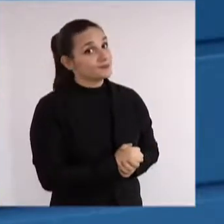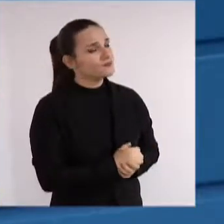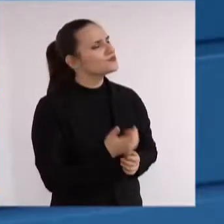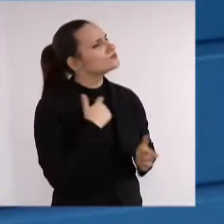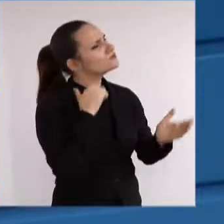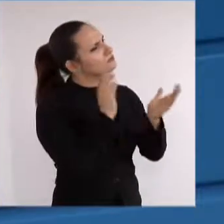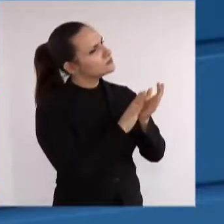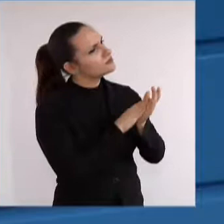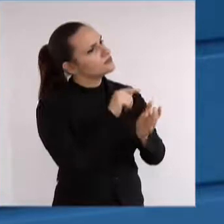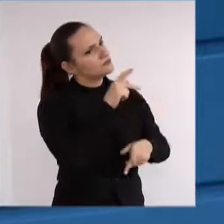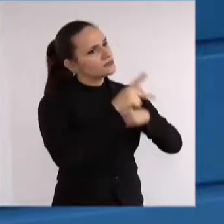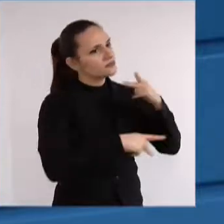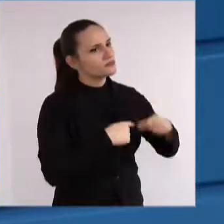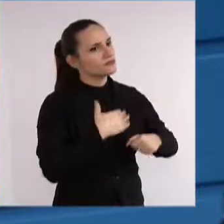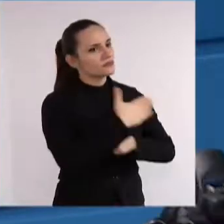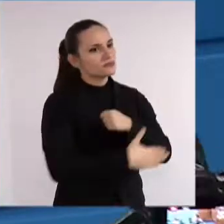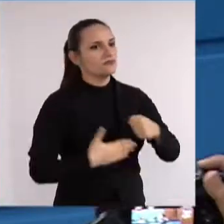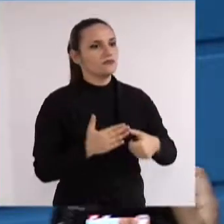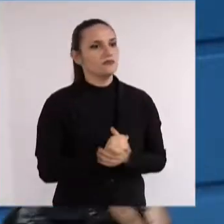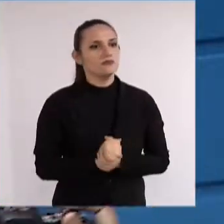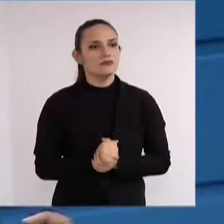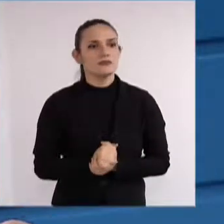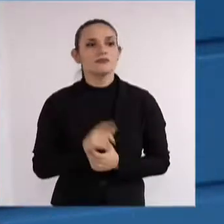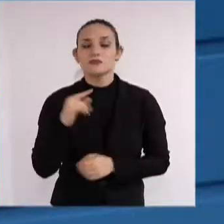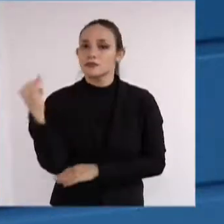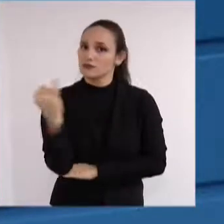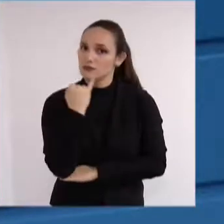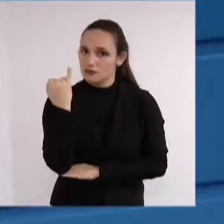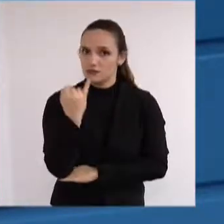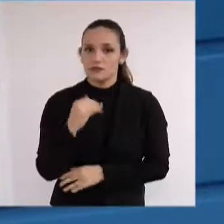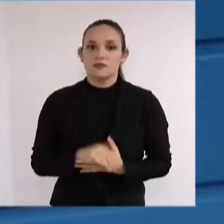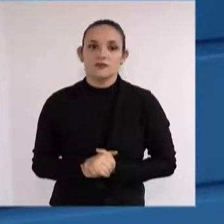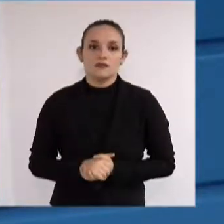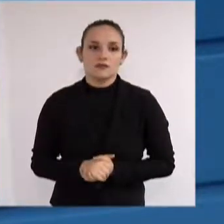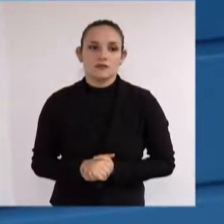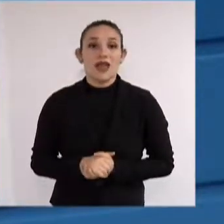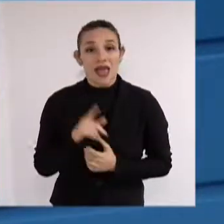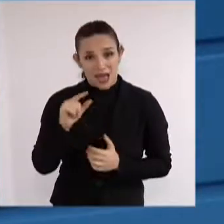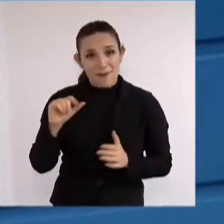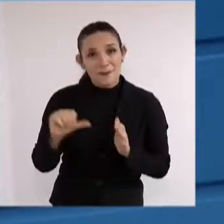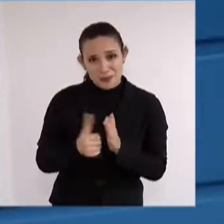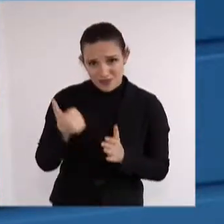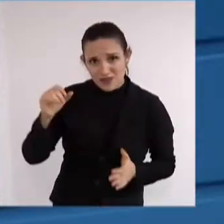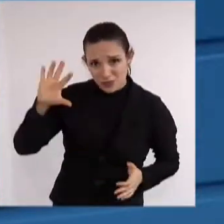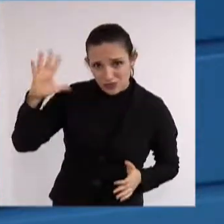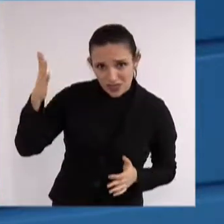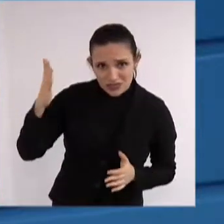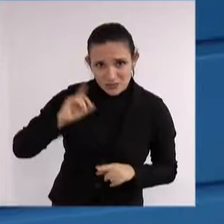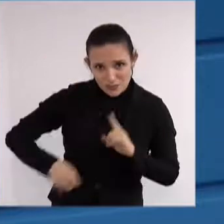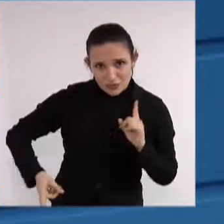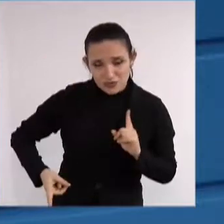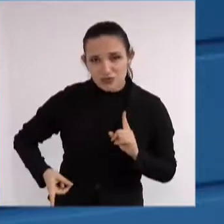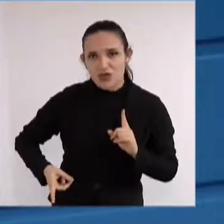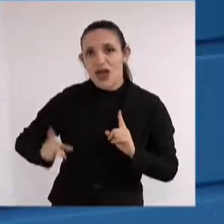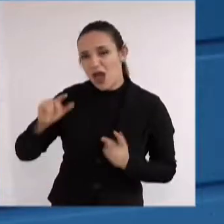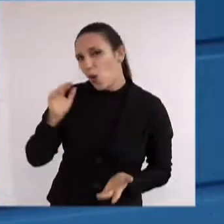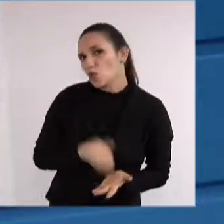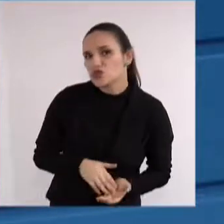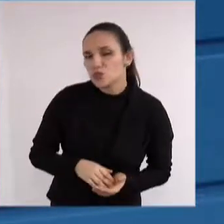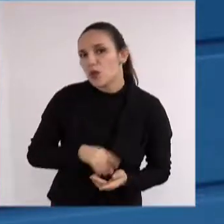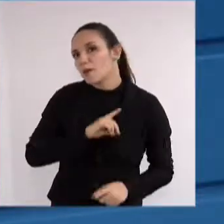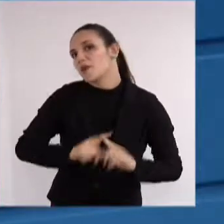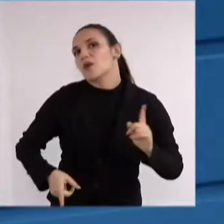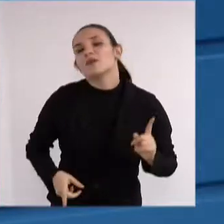defender um projeto de relevância. Não é o primeiro, não vai ser o último projeto que vai ser